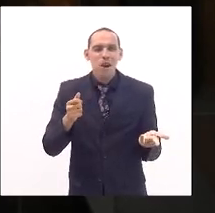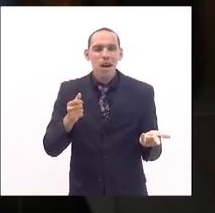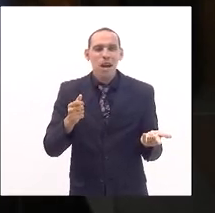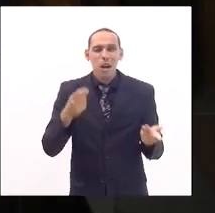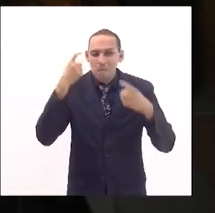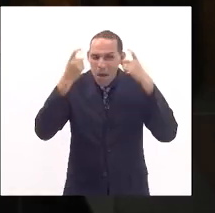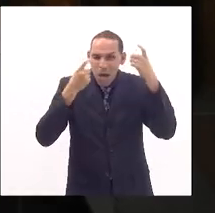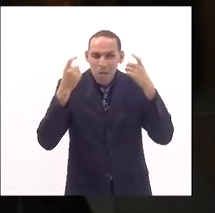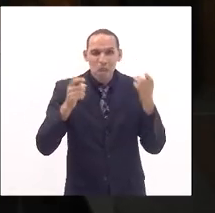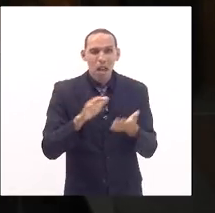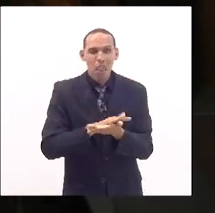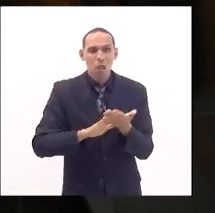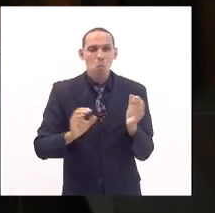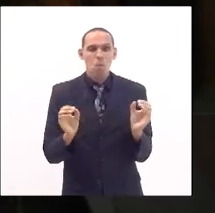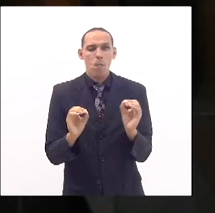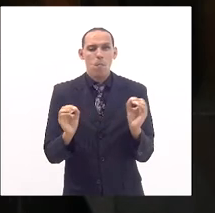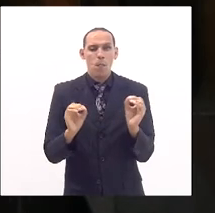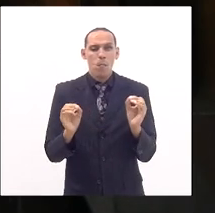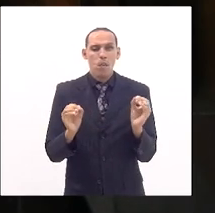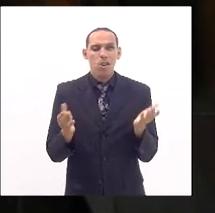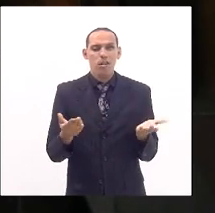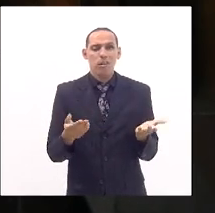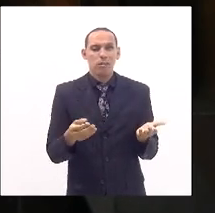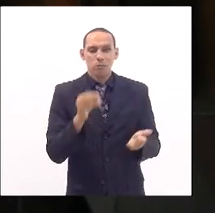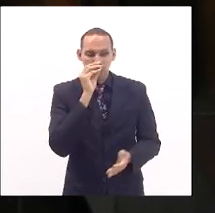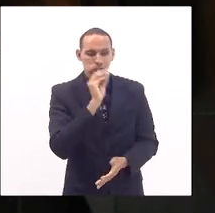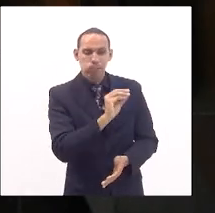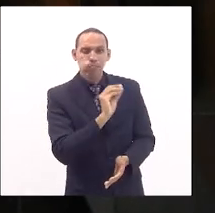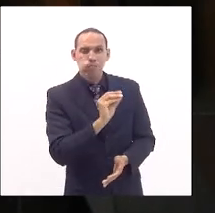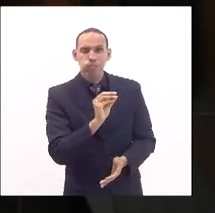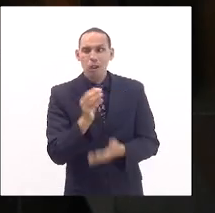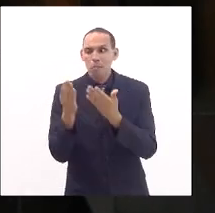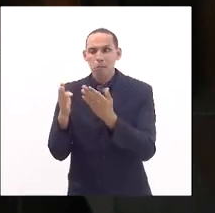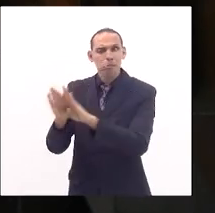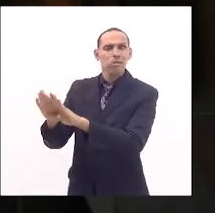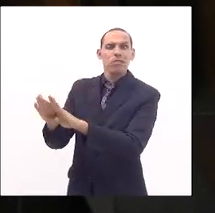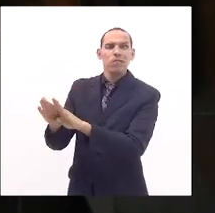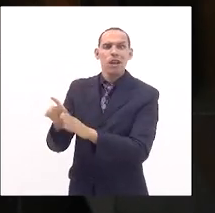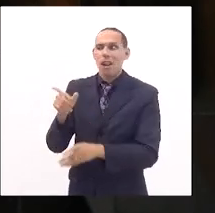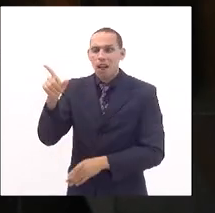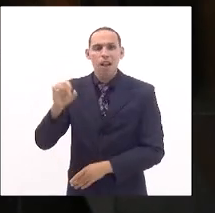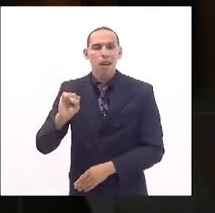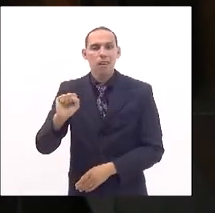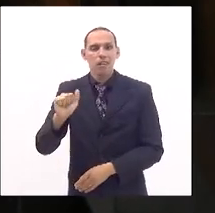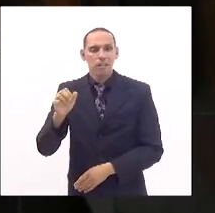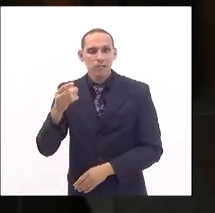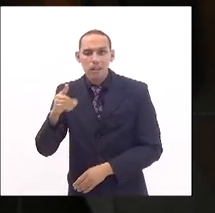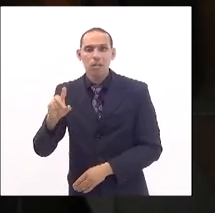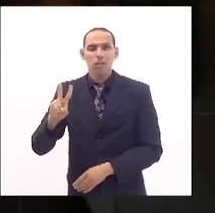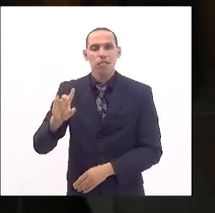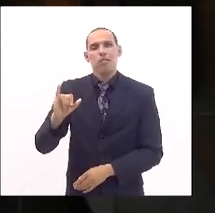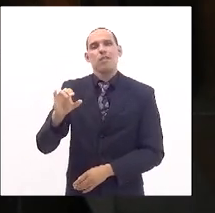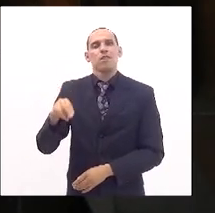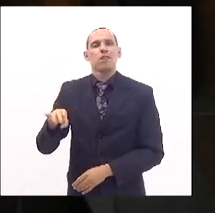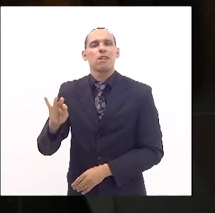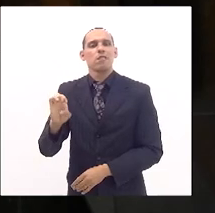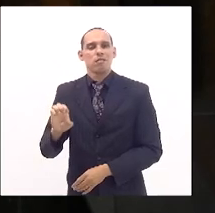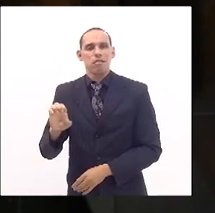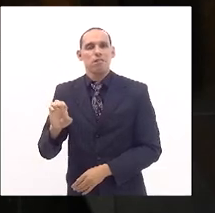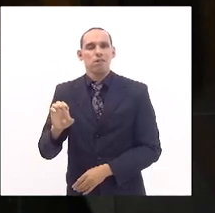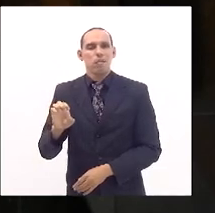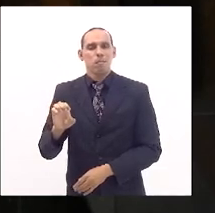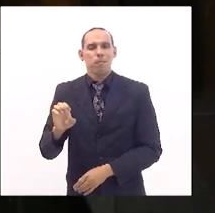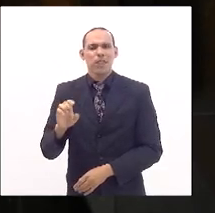dos Moradores de Araruama fechou uma unidade de pronto atendimento no distrito de São Vicente em Araruama